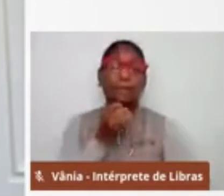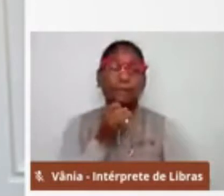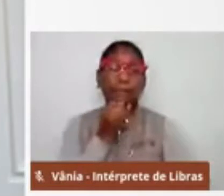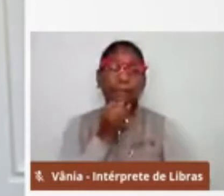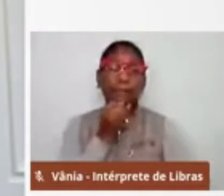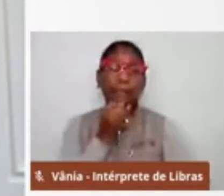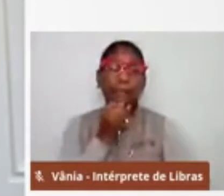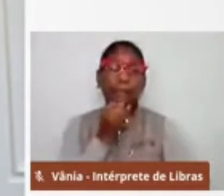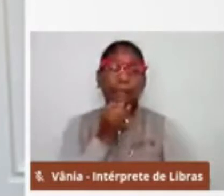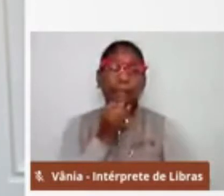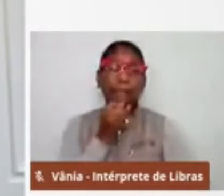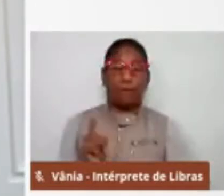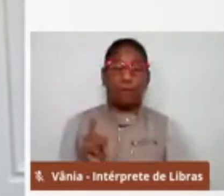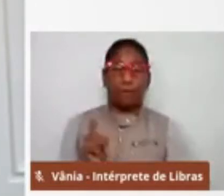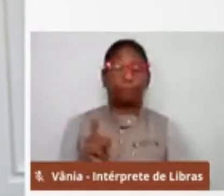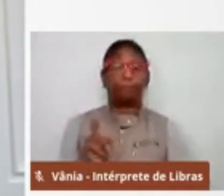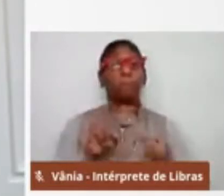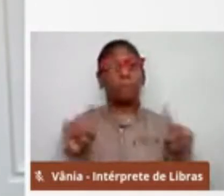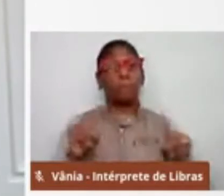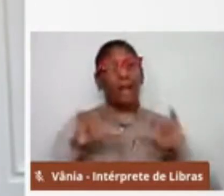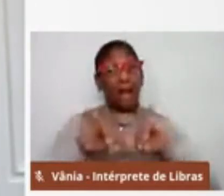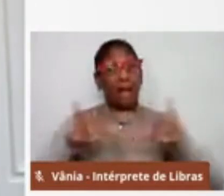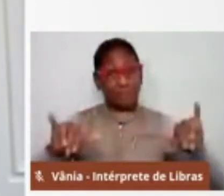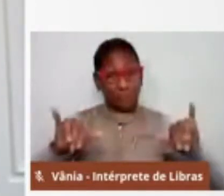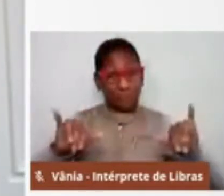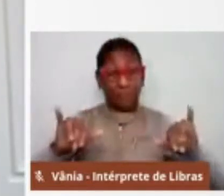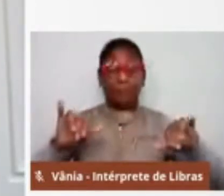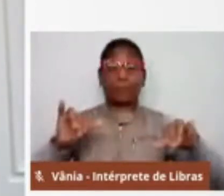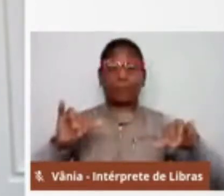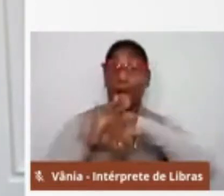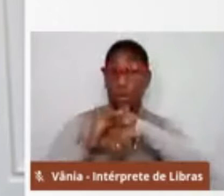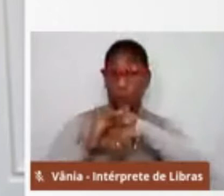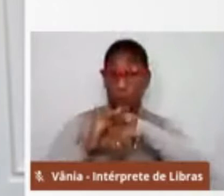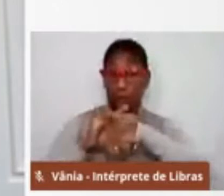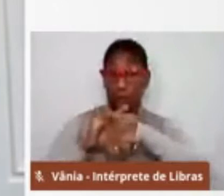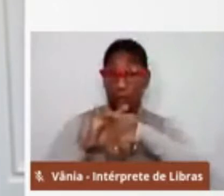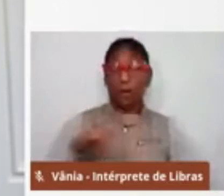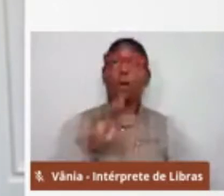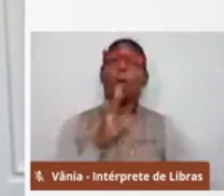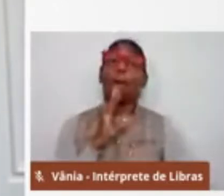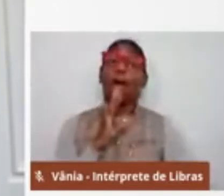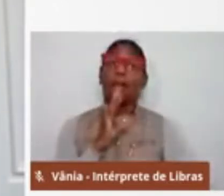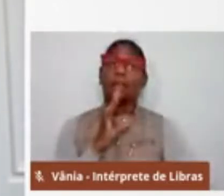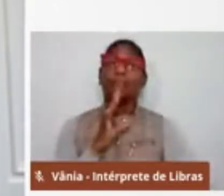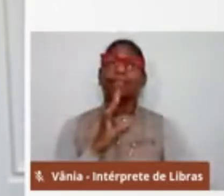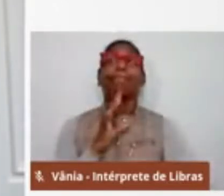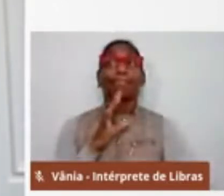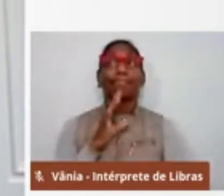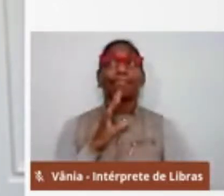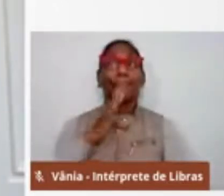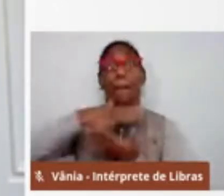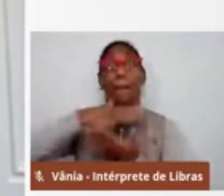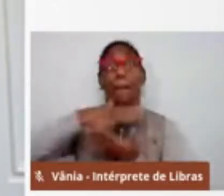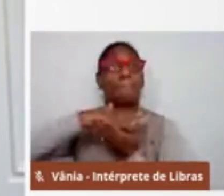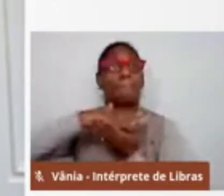eu chamo a atenção. Uma doença que nós conhecemos neste ano ocupa já quase a metade dos